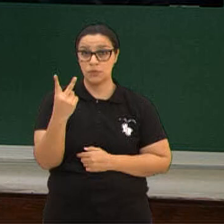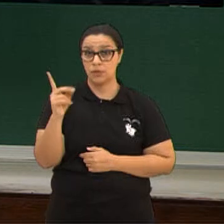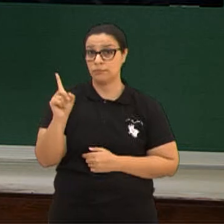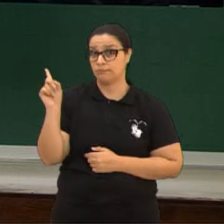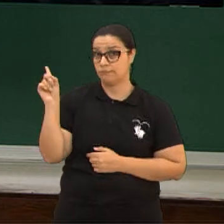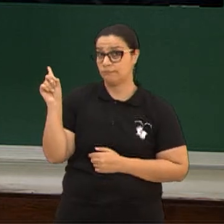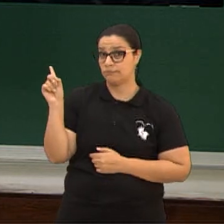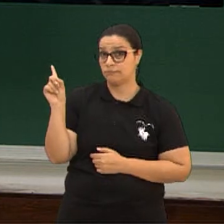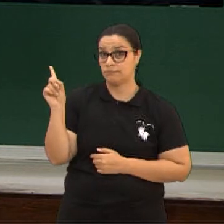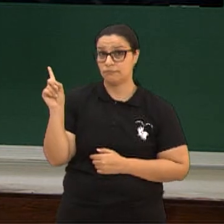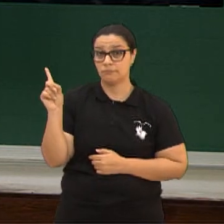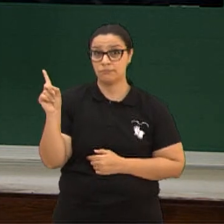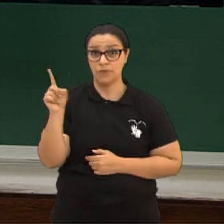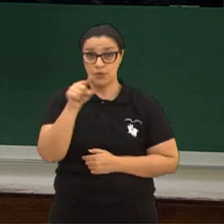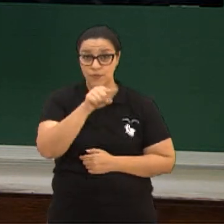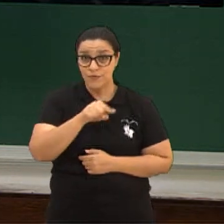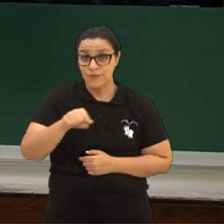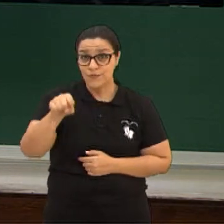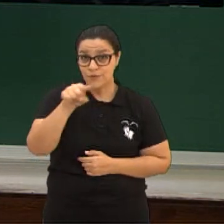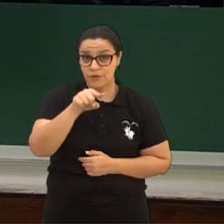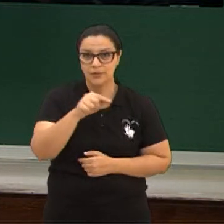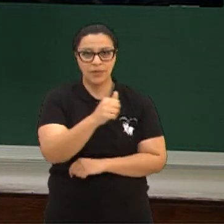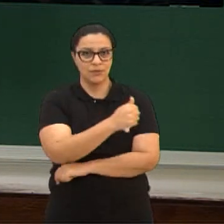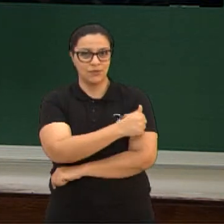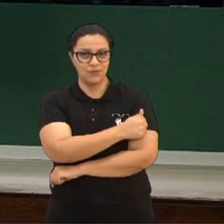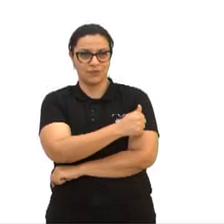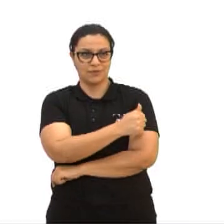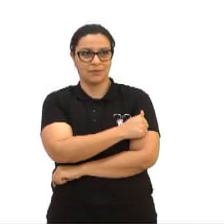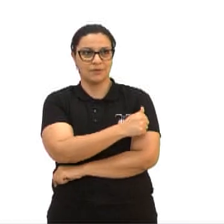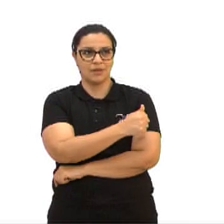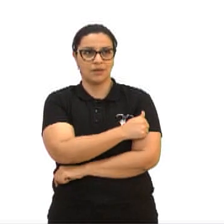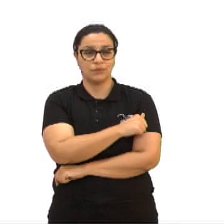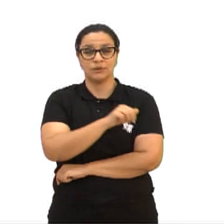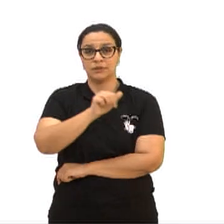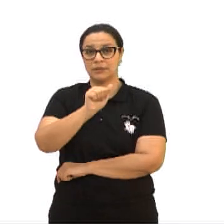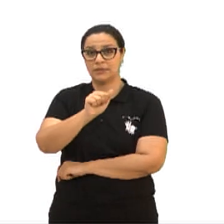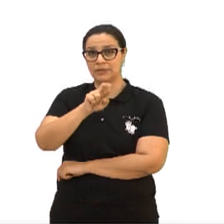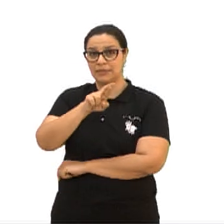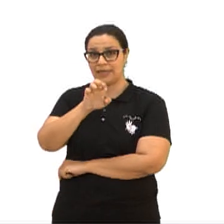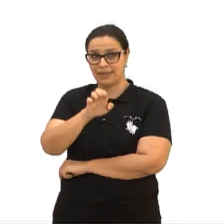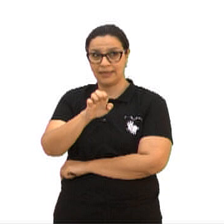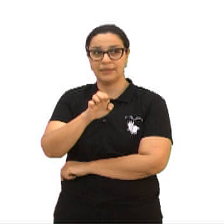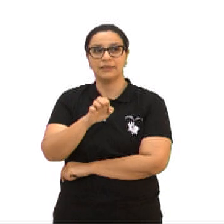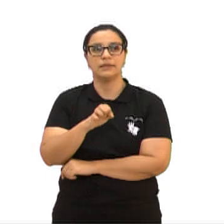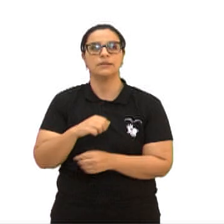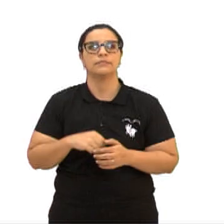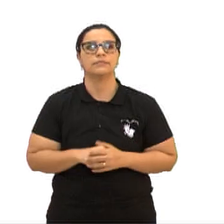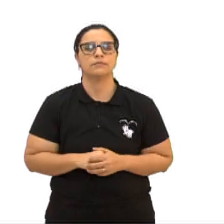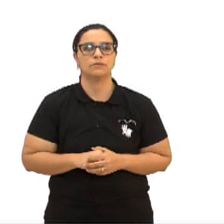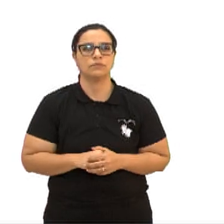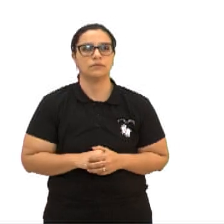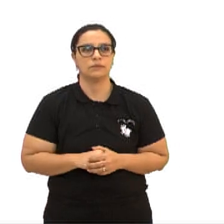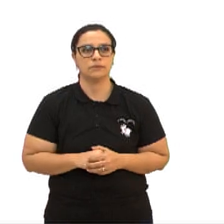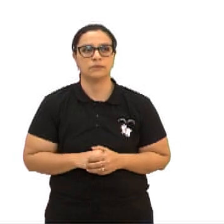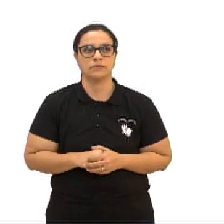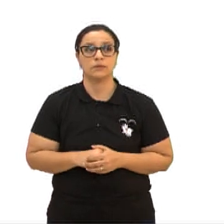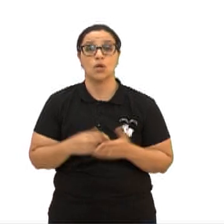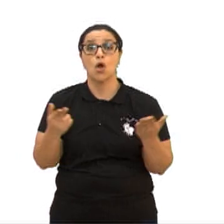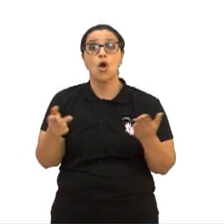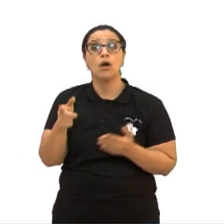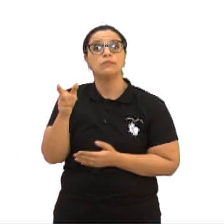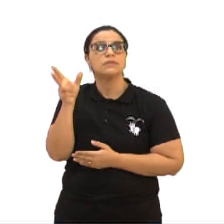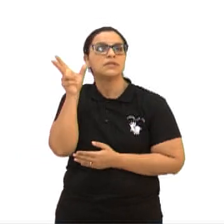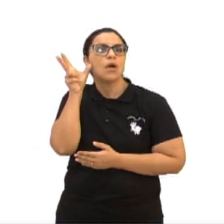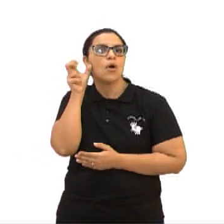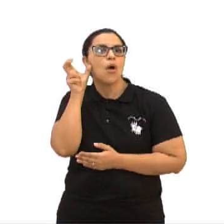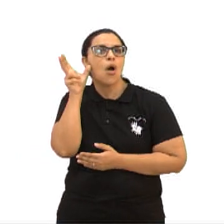The students, vocês, os alunos, are listening to the teacher at